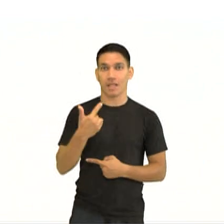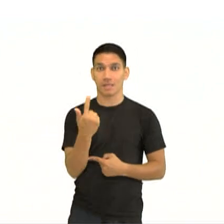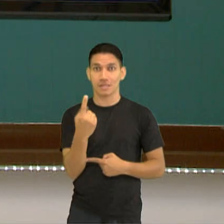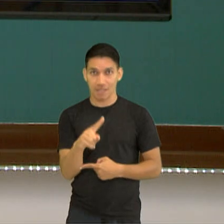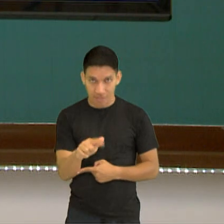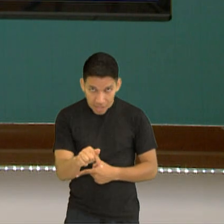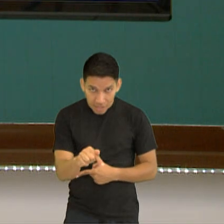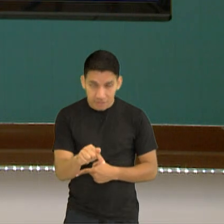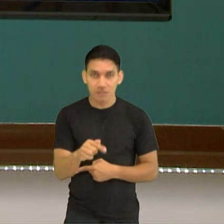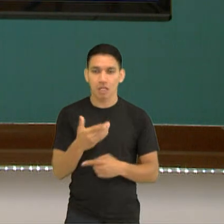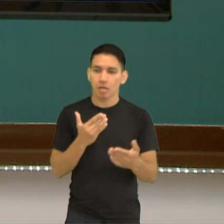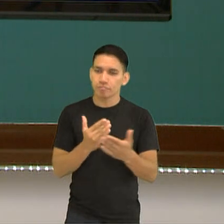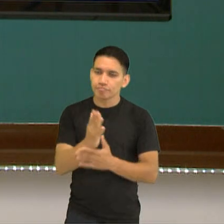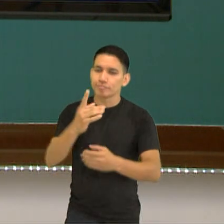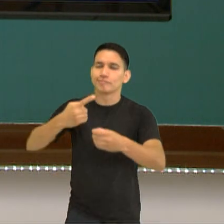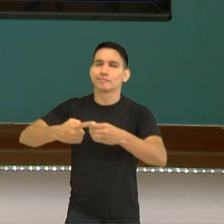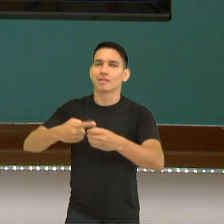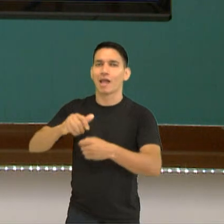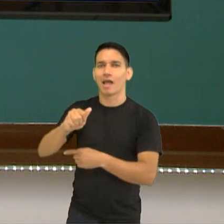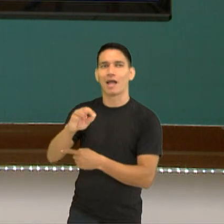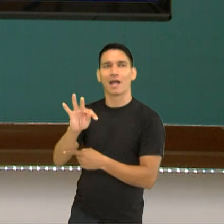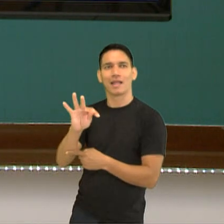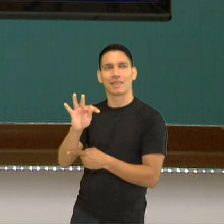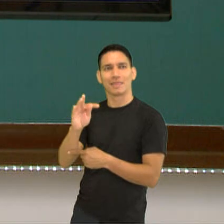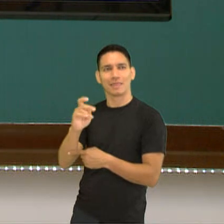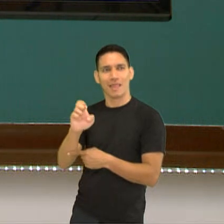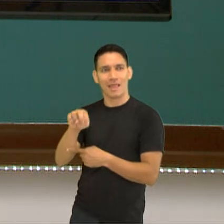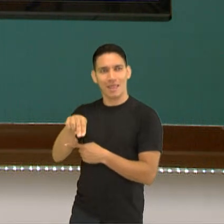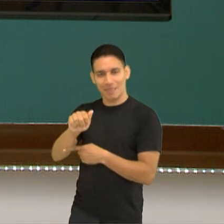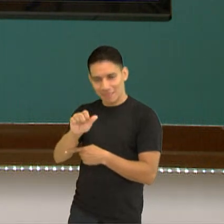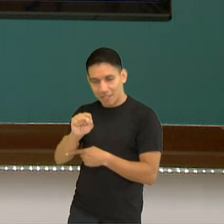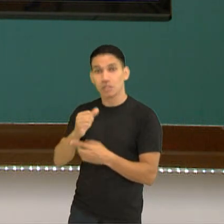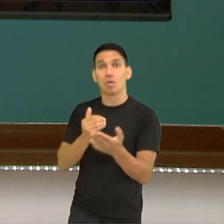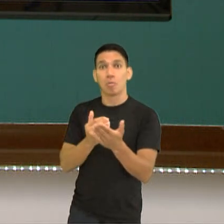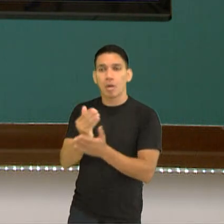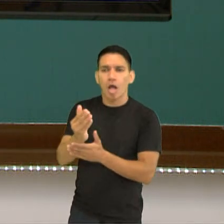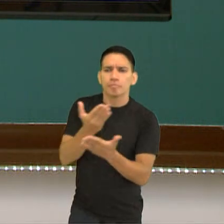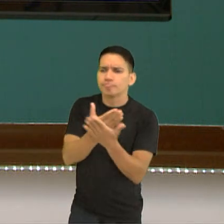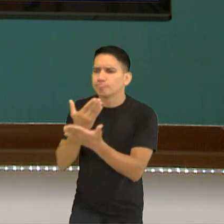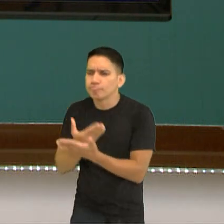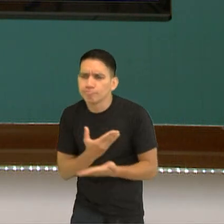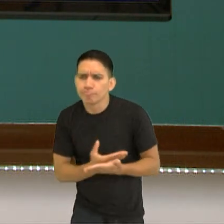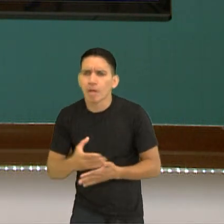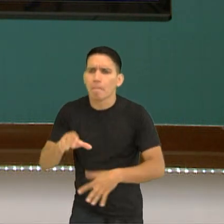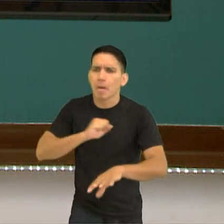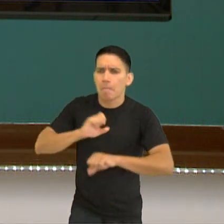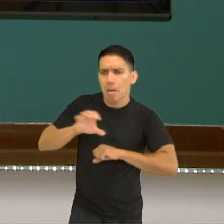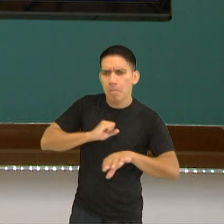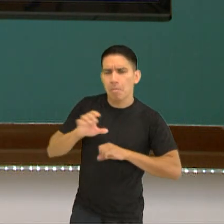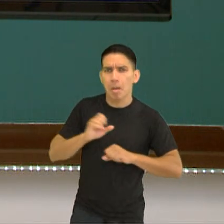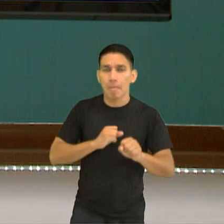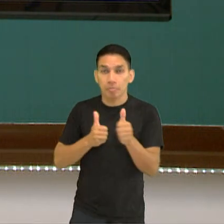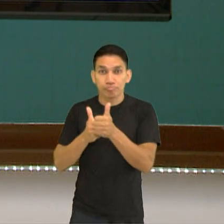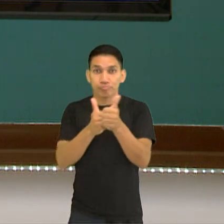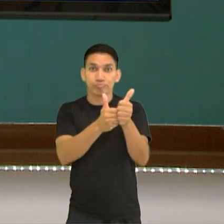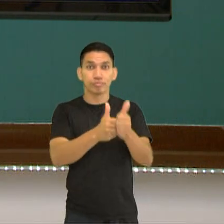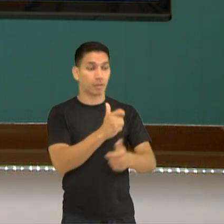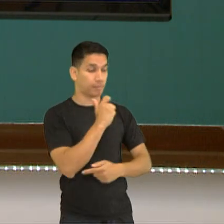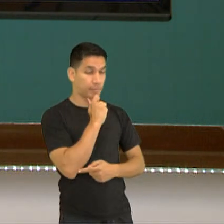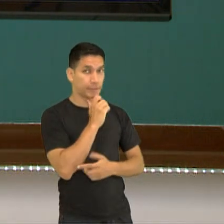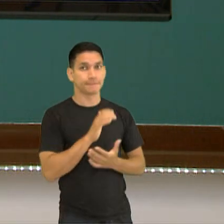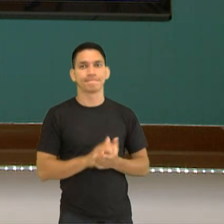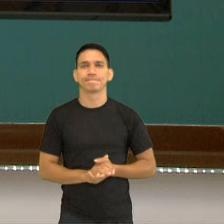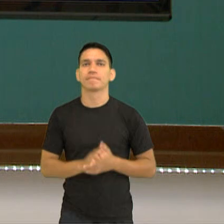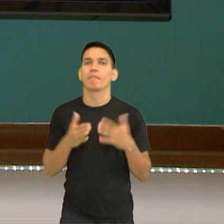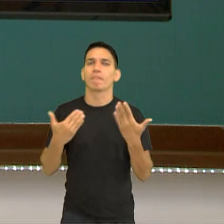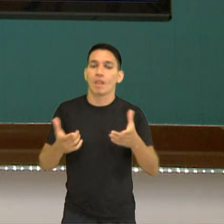a frequentar a Academia de Platão. Se destacou muito como discípulo de Platão. Por conta do